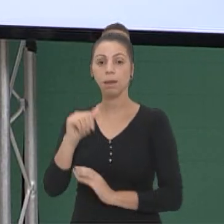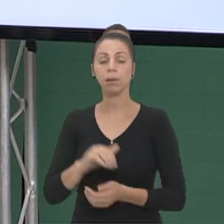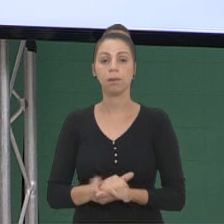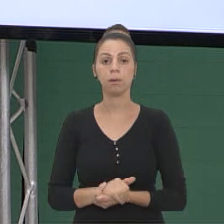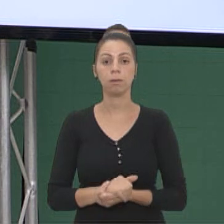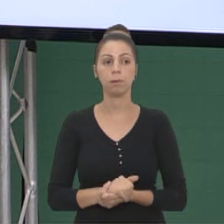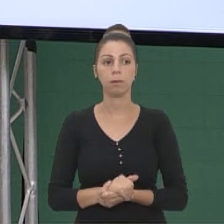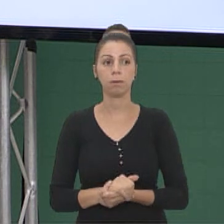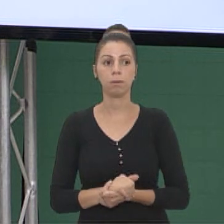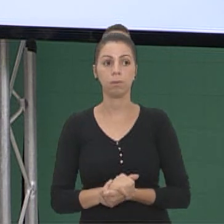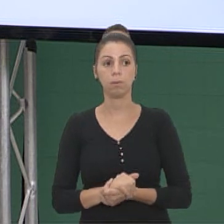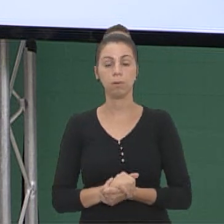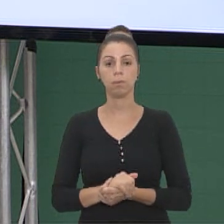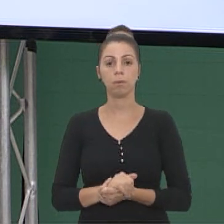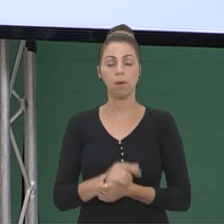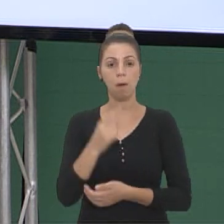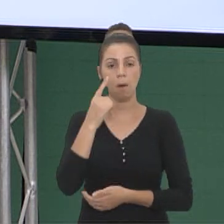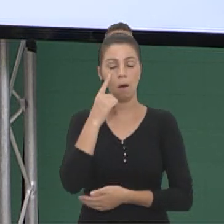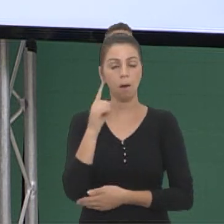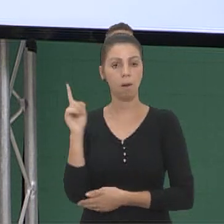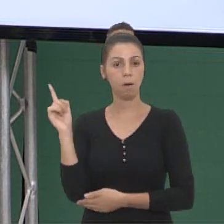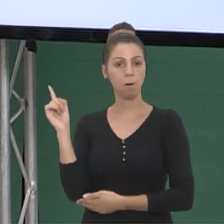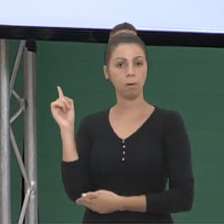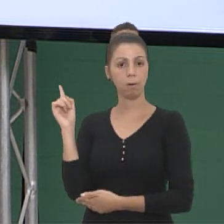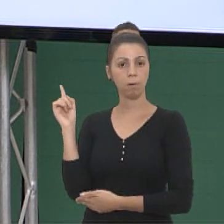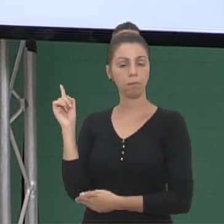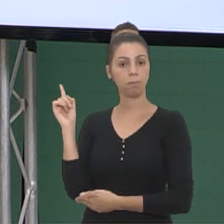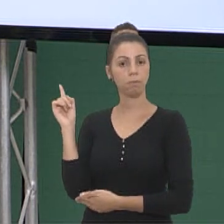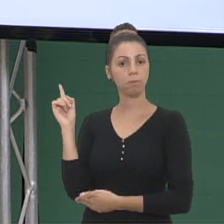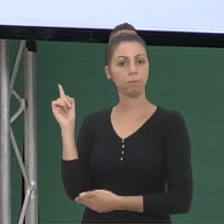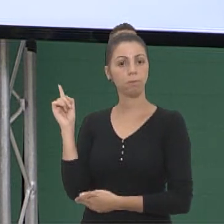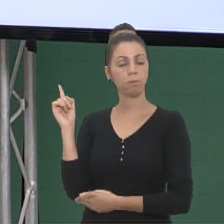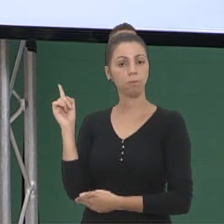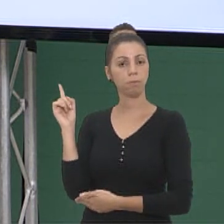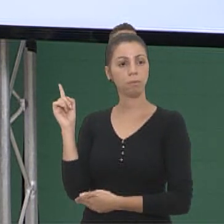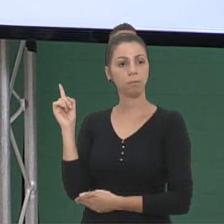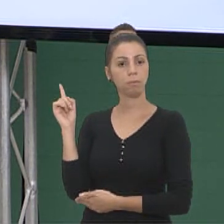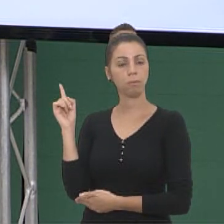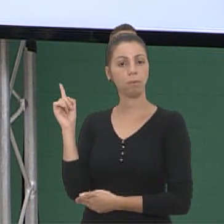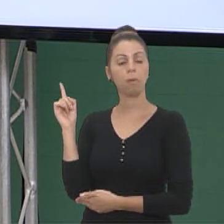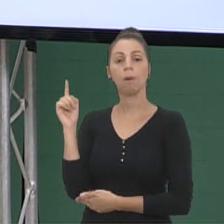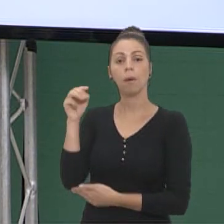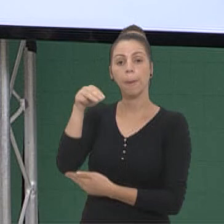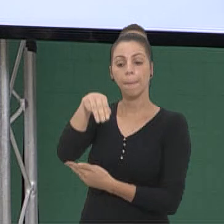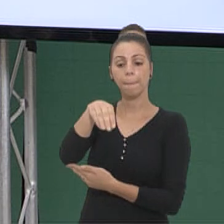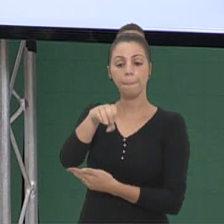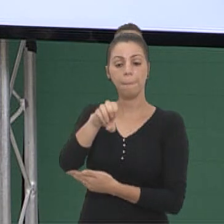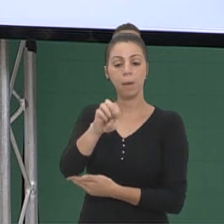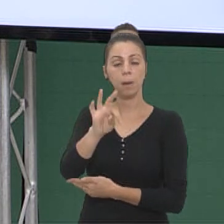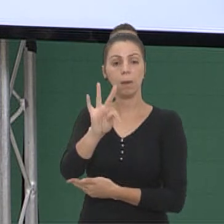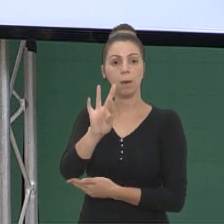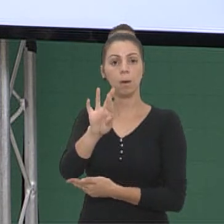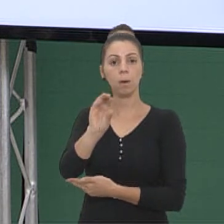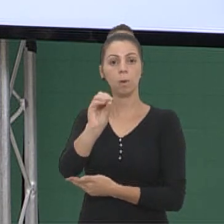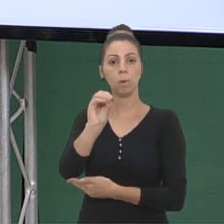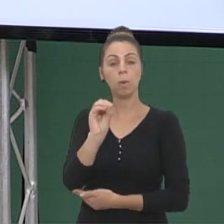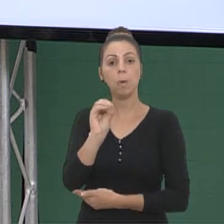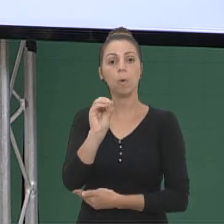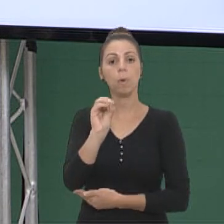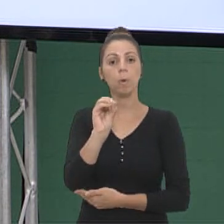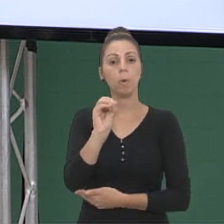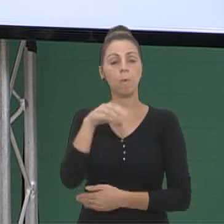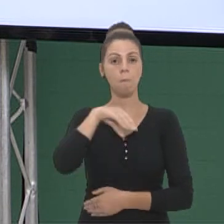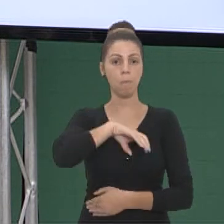Súbites, palavra masculina, los súbites, veículo de transporte, o metro, ou o metrô em língua portuguesa. Súbite, abreviação